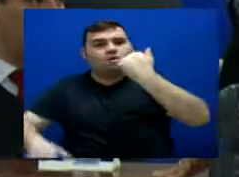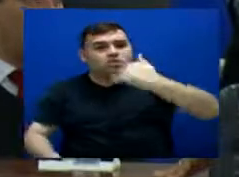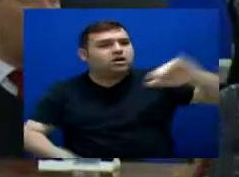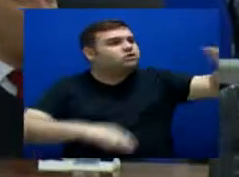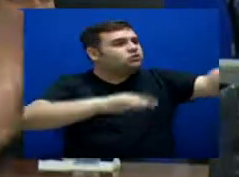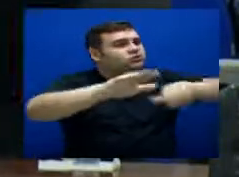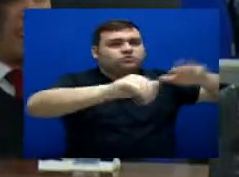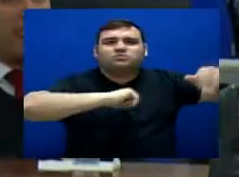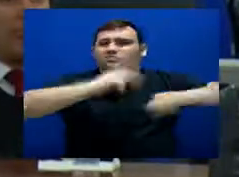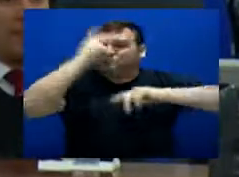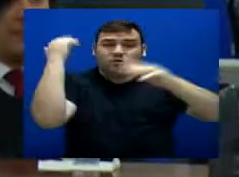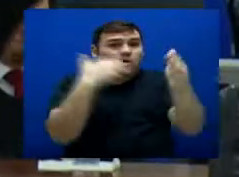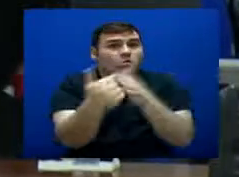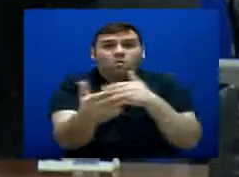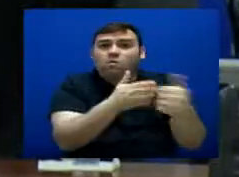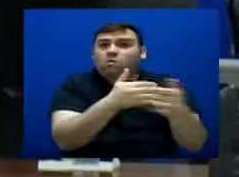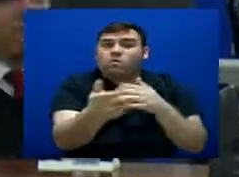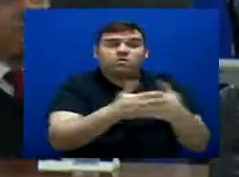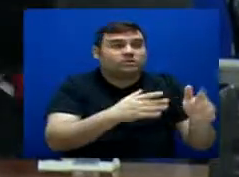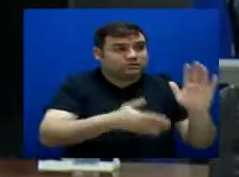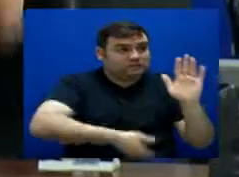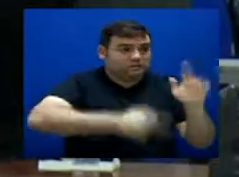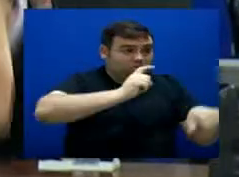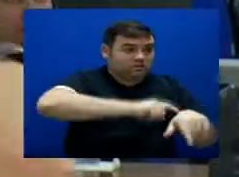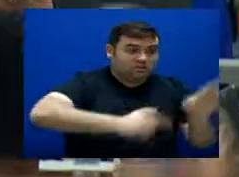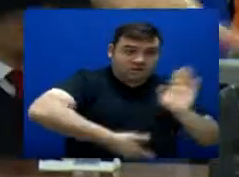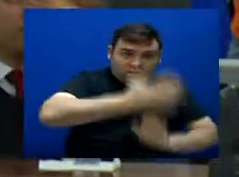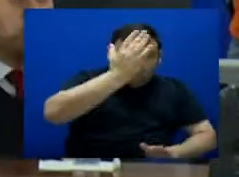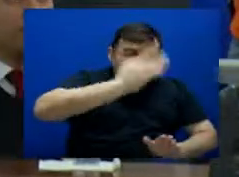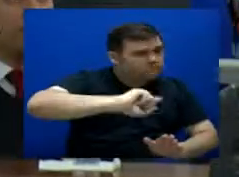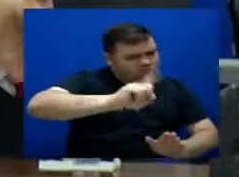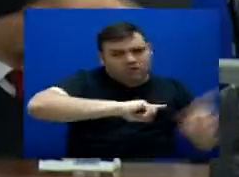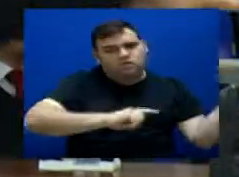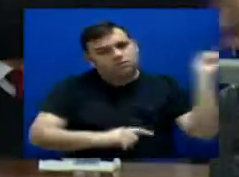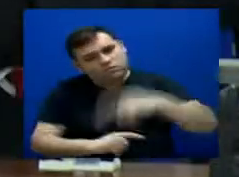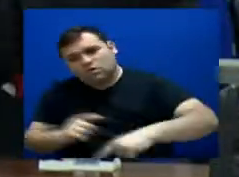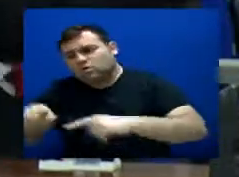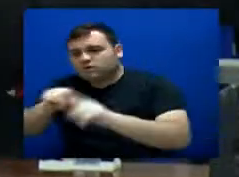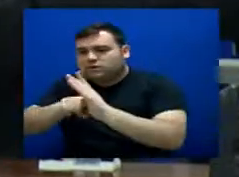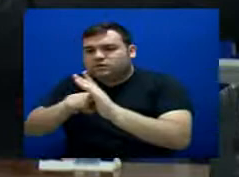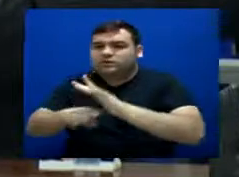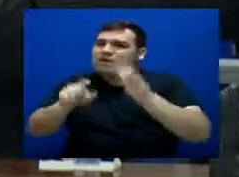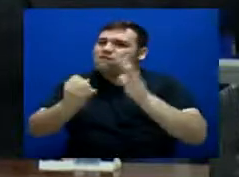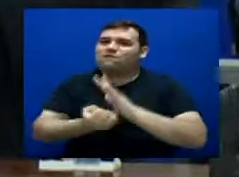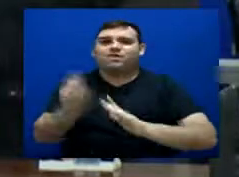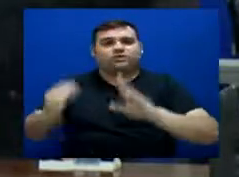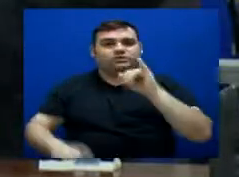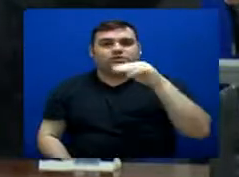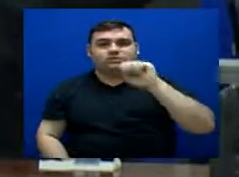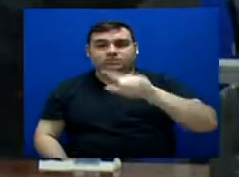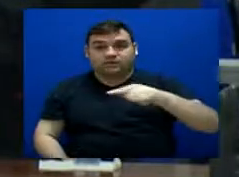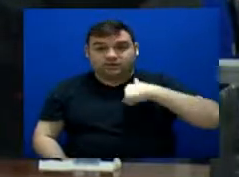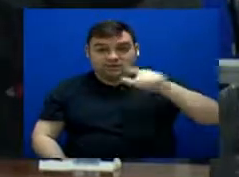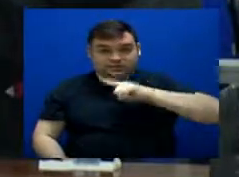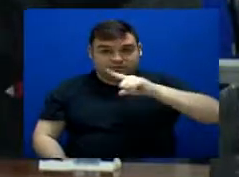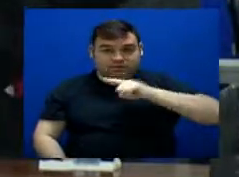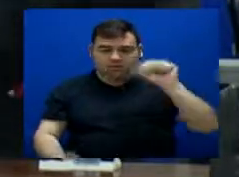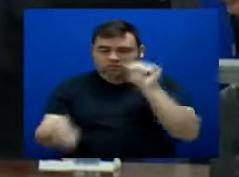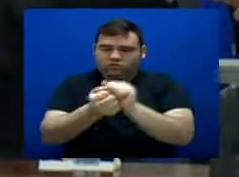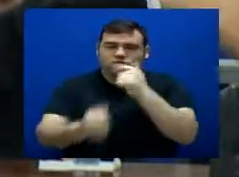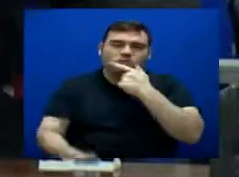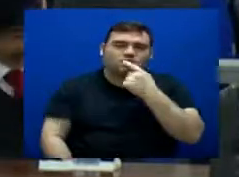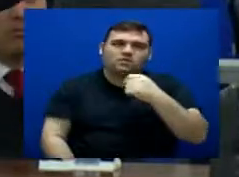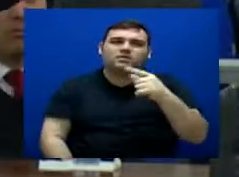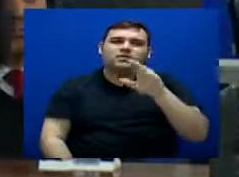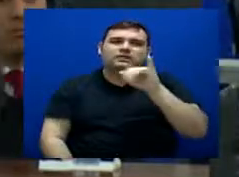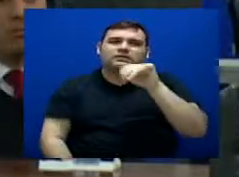chama quem está saindo de plantão. Quem está saindo de plantão continua, como foi o caso já do doutor Ismael, inúmeras vezes, eu fazendo plantão com ele no